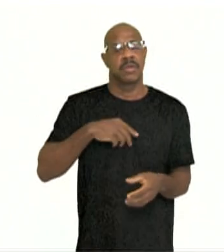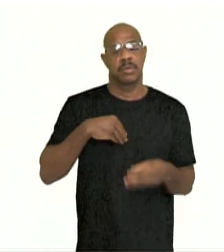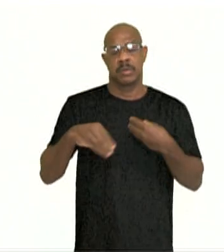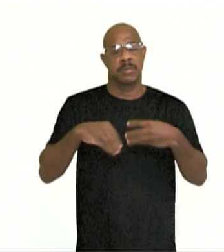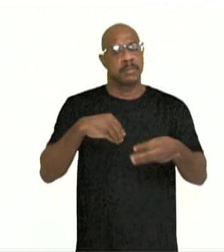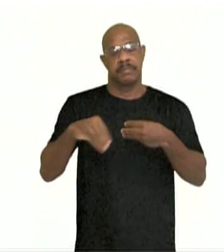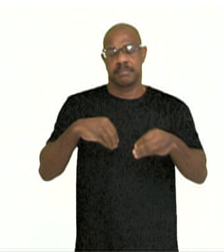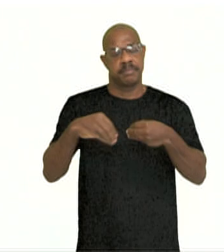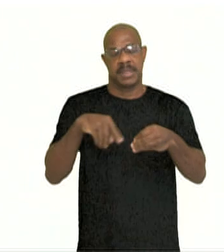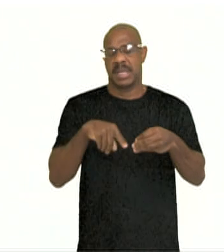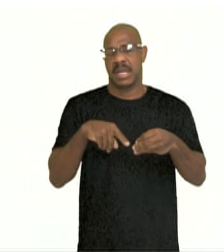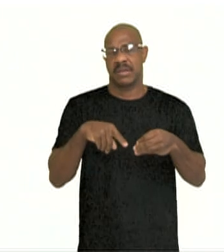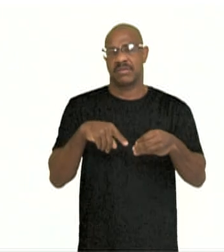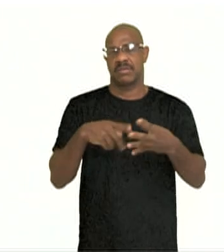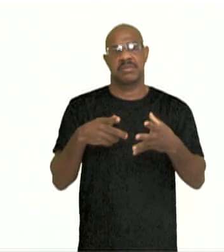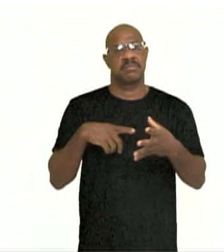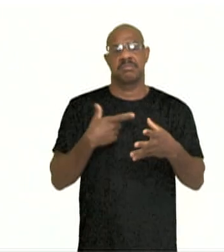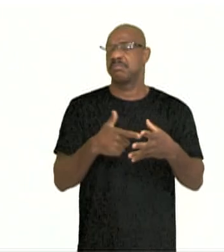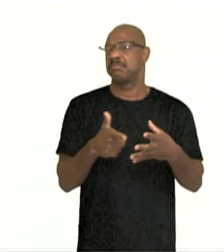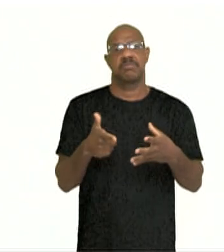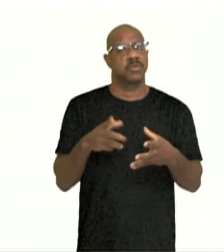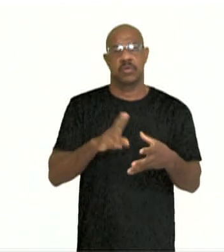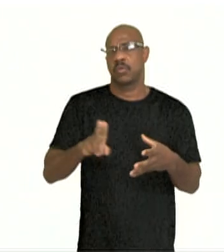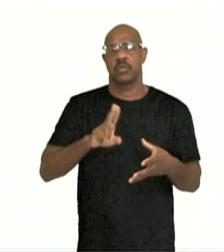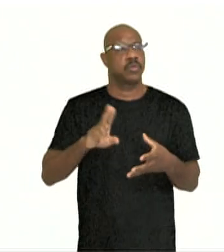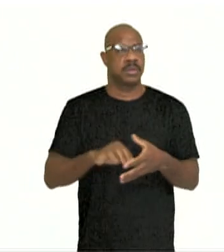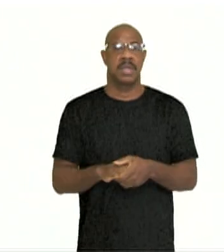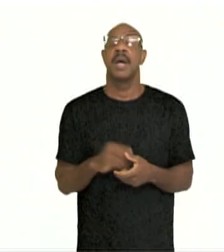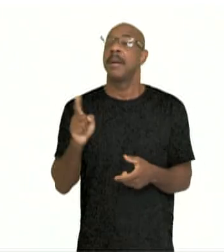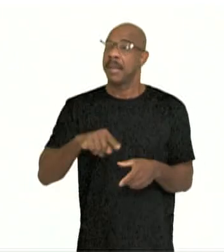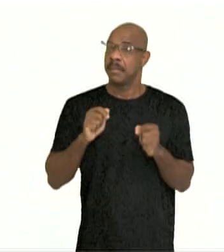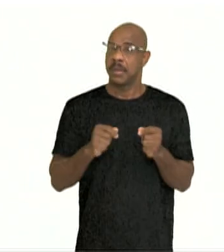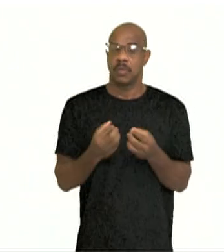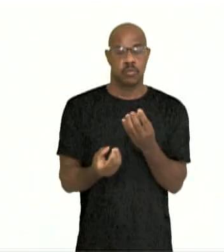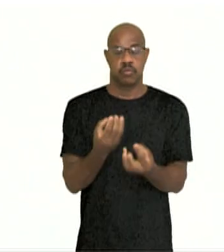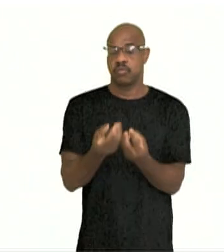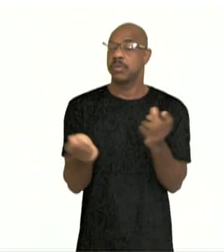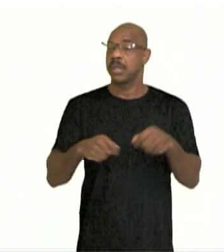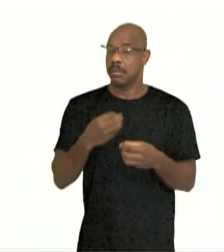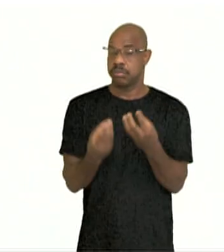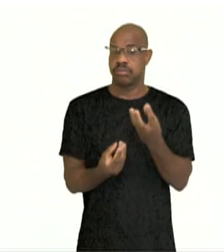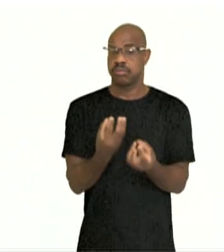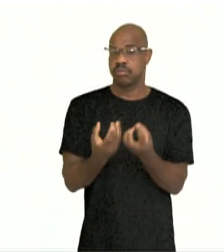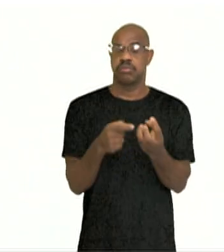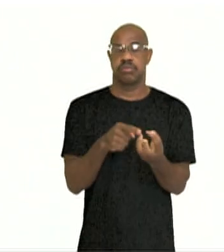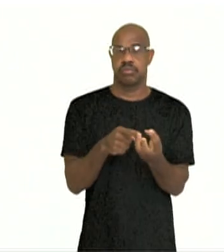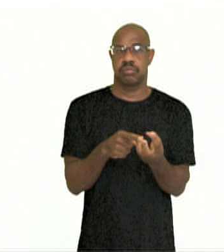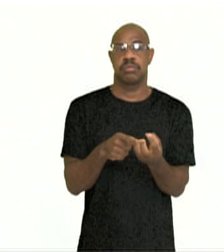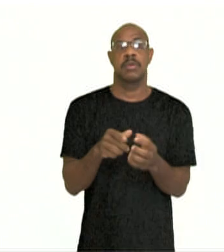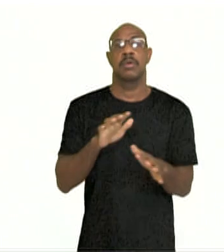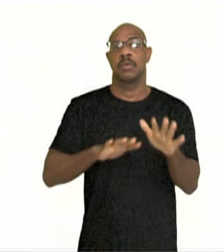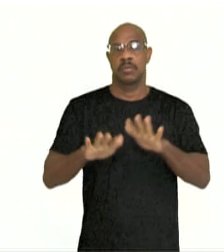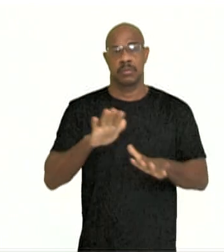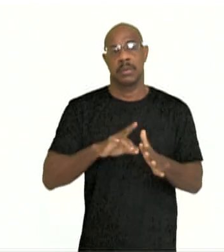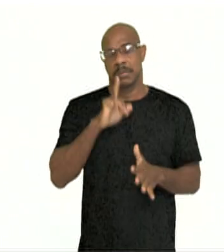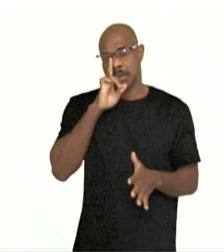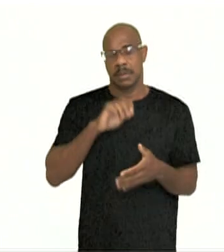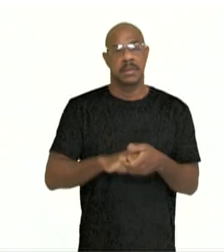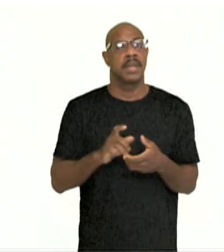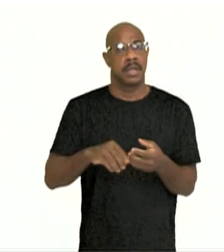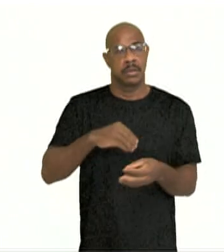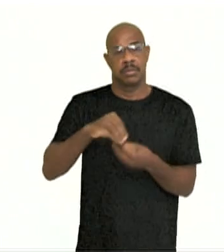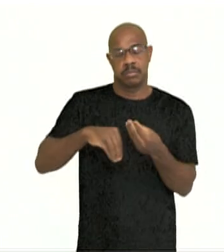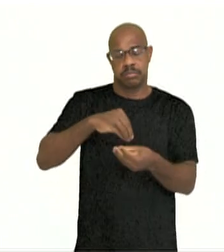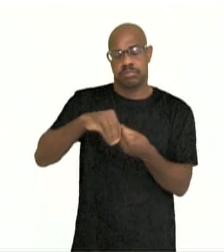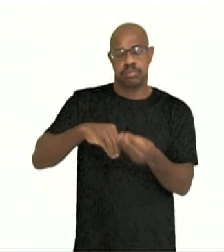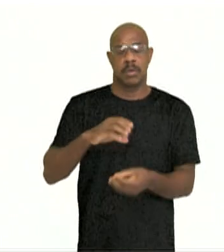isopor como combustível, mas eles são inflamáveis e podem servir como combustível. Combustível é aquela substância